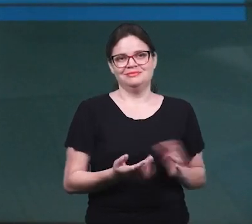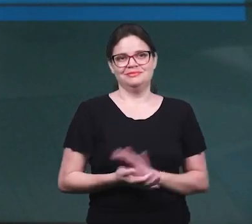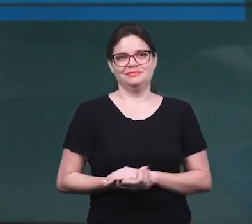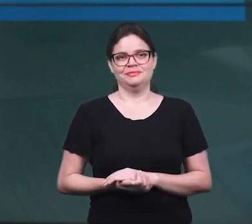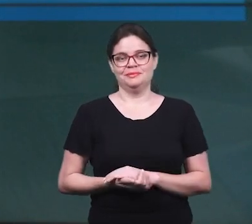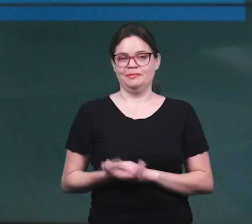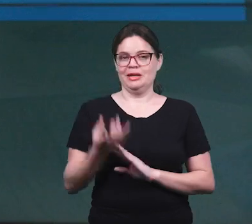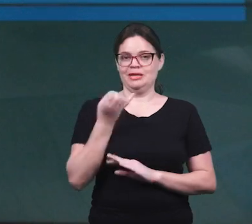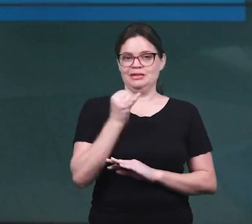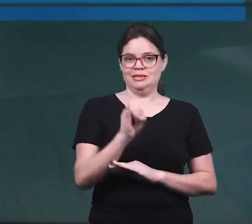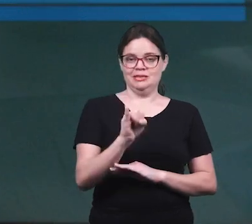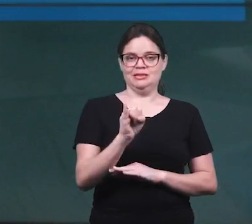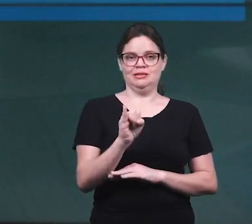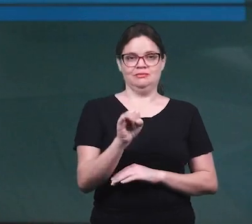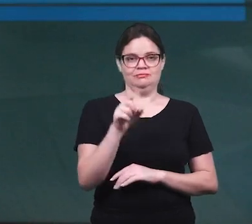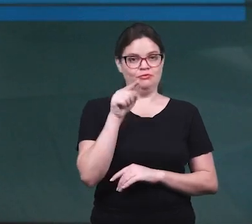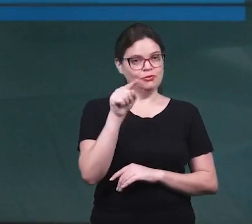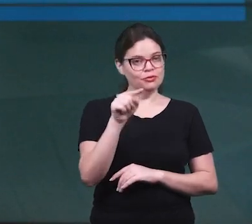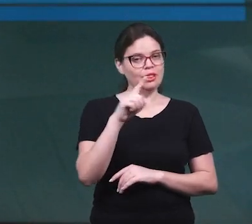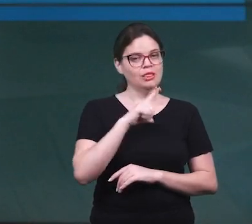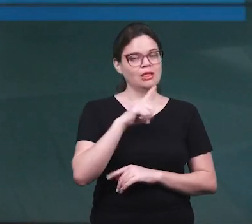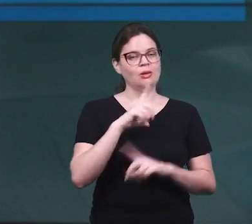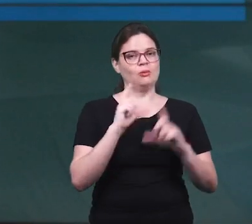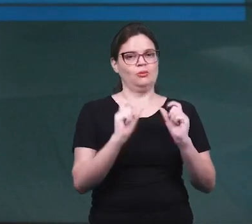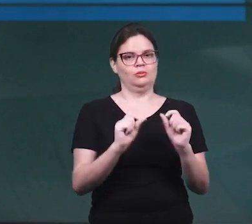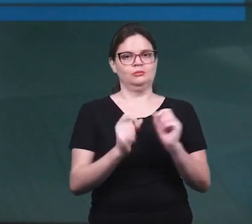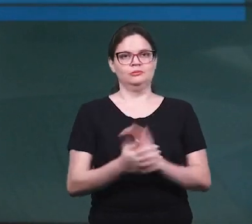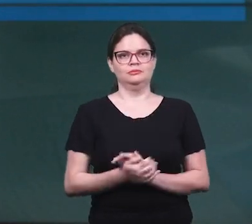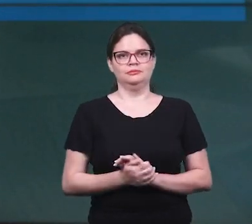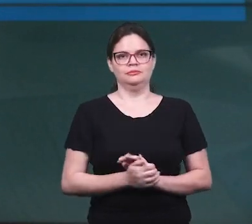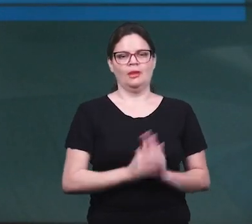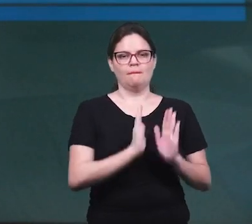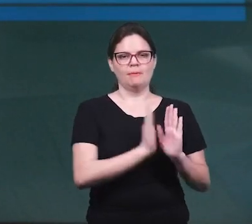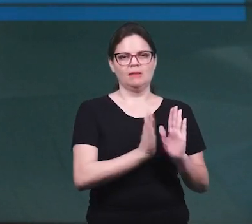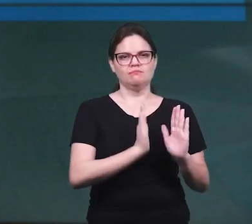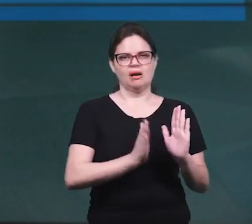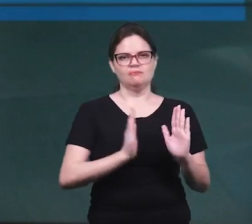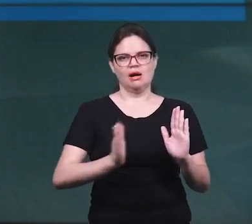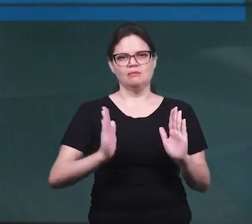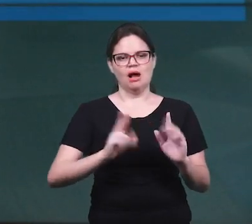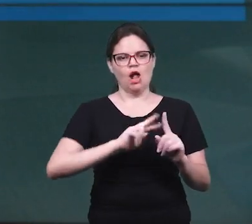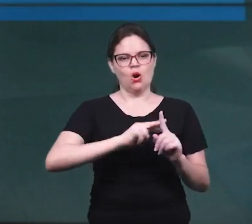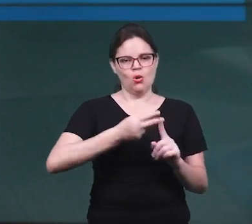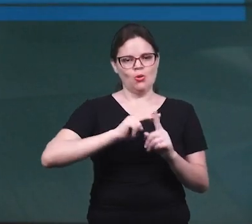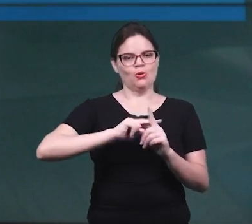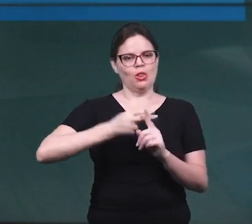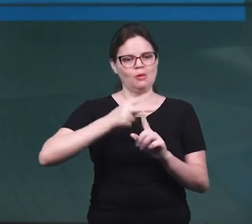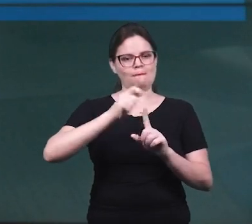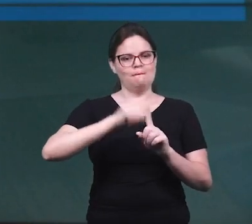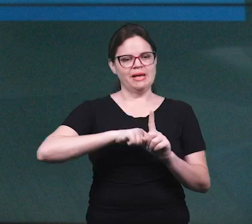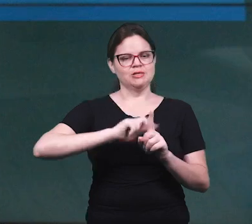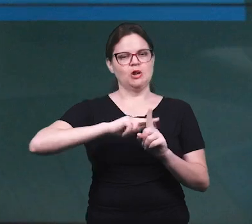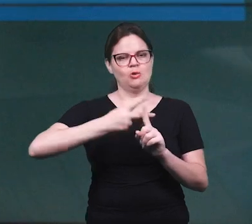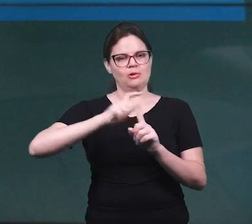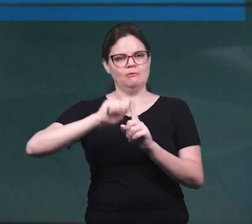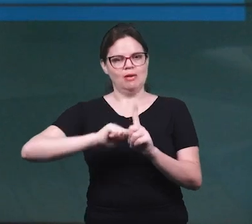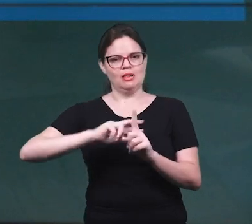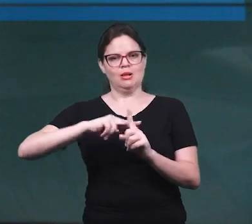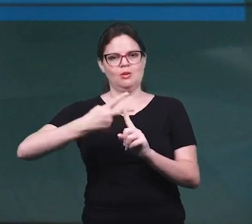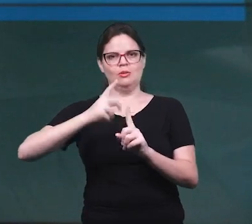uma sequência de ganhos, lucro, né? Uma sequência de ganhos,